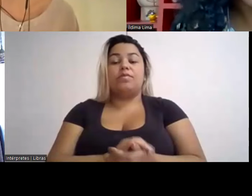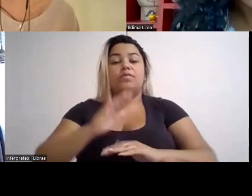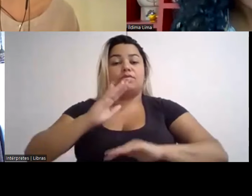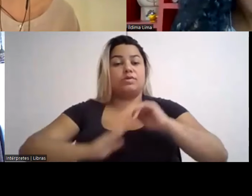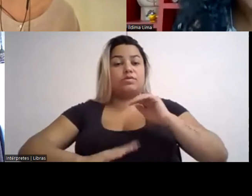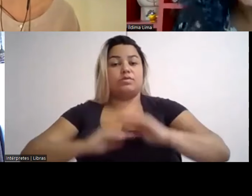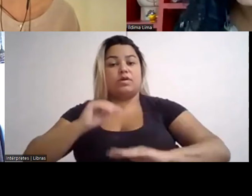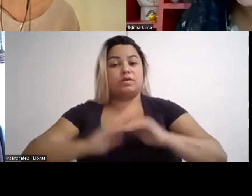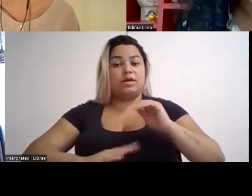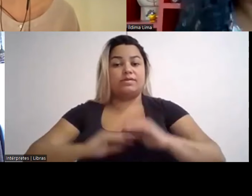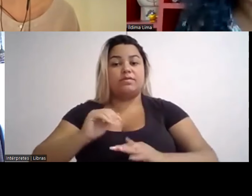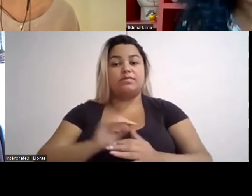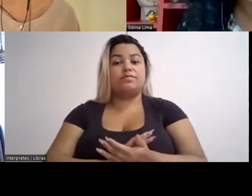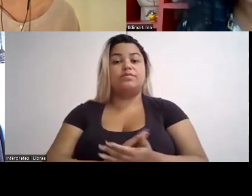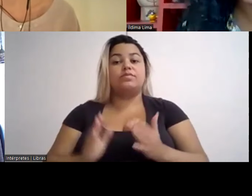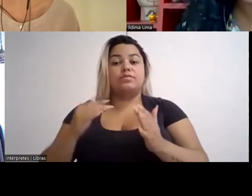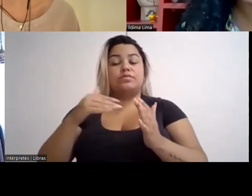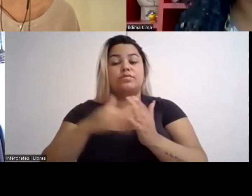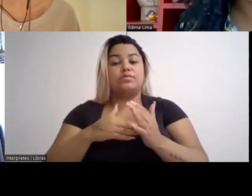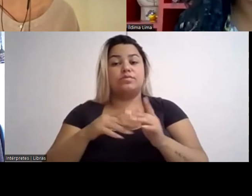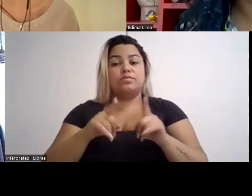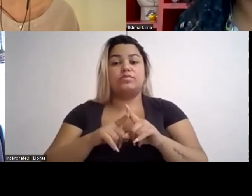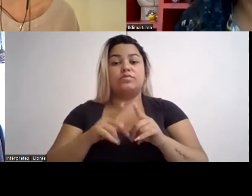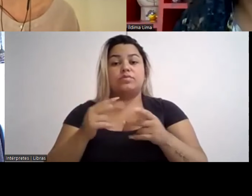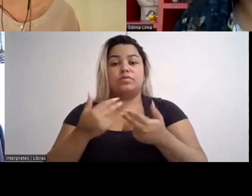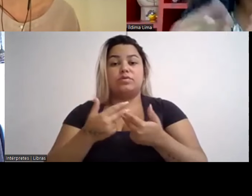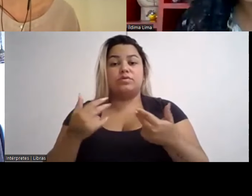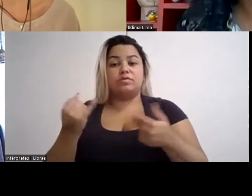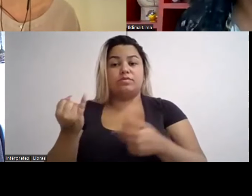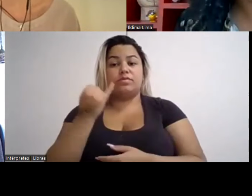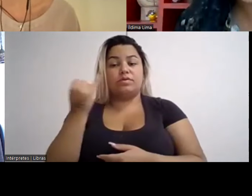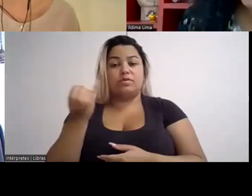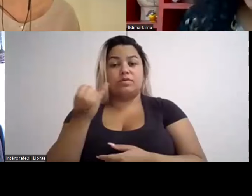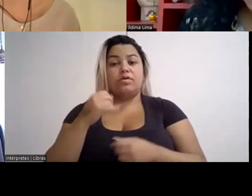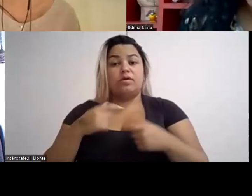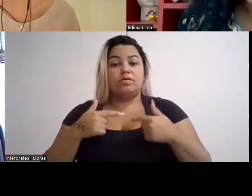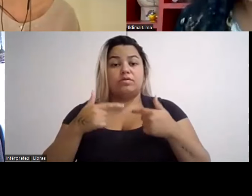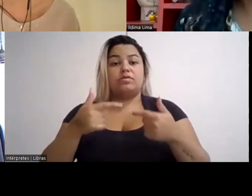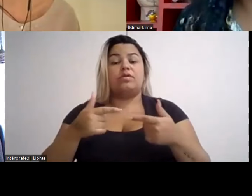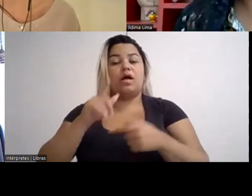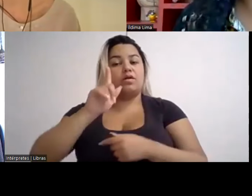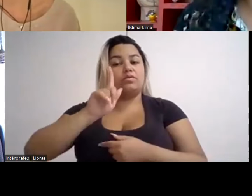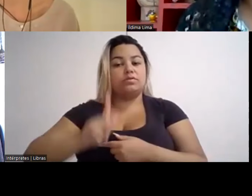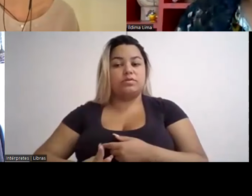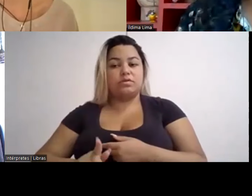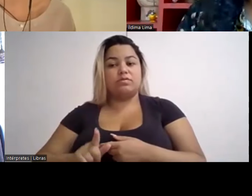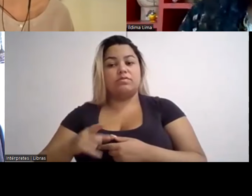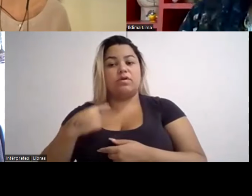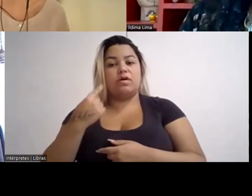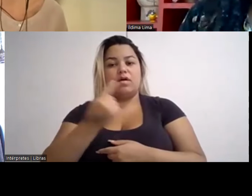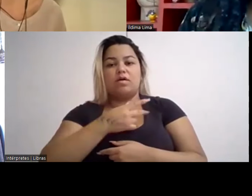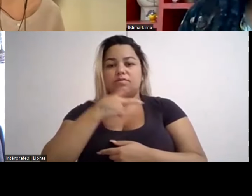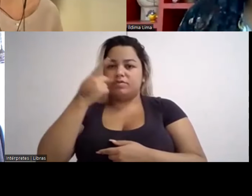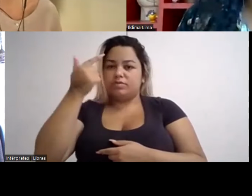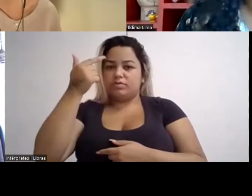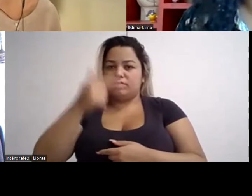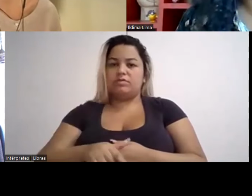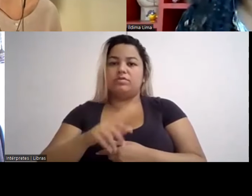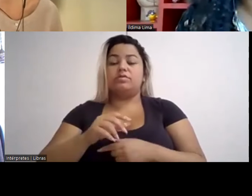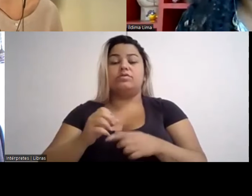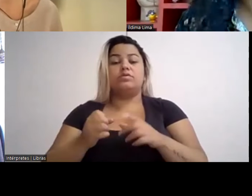profissionalização. E, por último, uma das coisas mais importantes, eu acho que é um grande desafio, é a gestão. Quando a gente está falando, mais uma vez, de